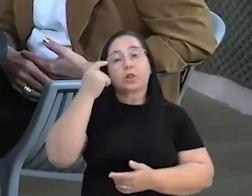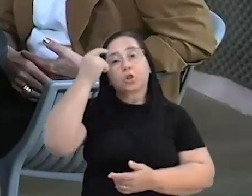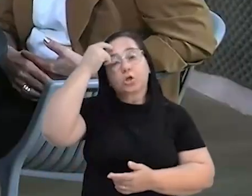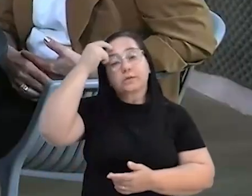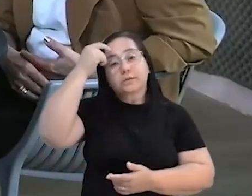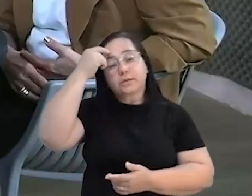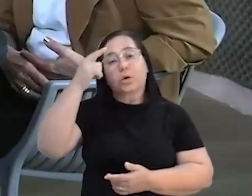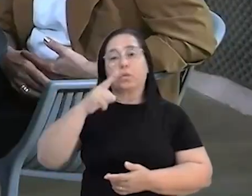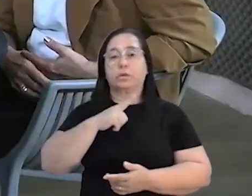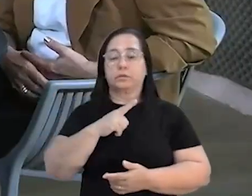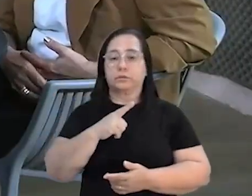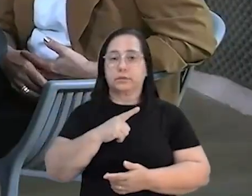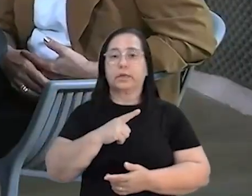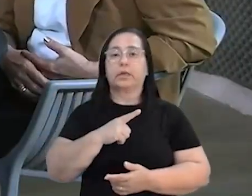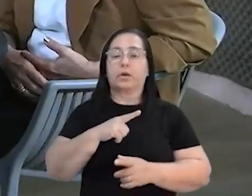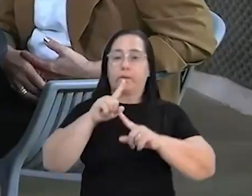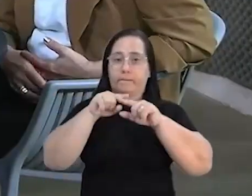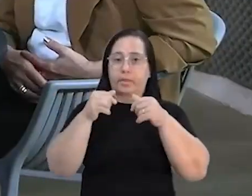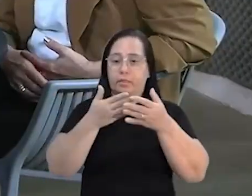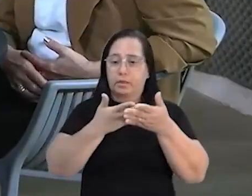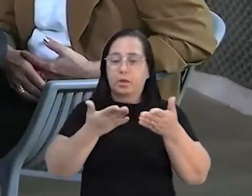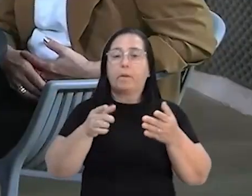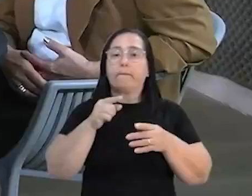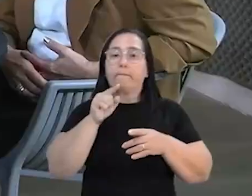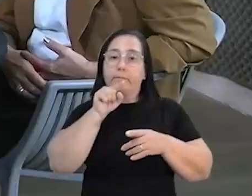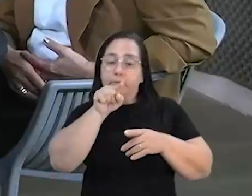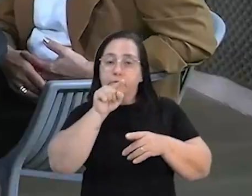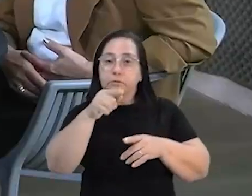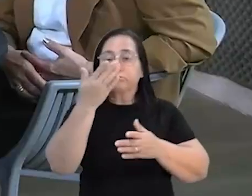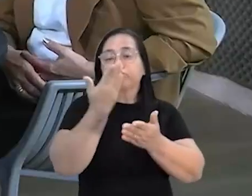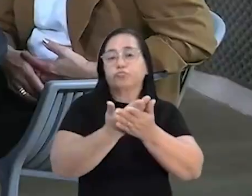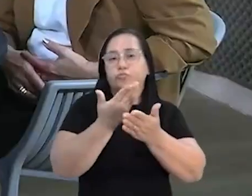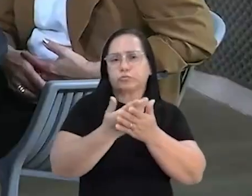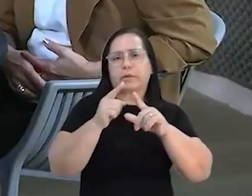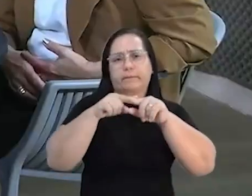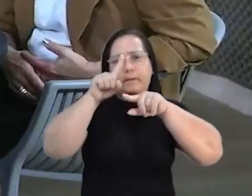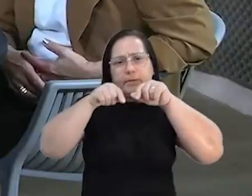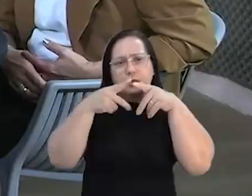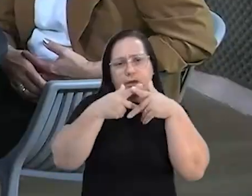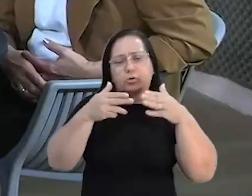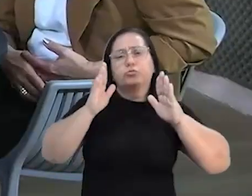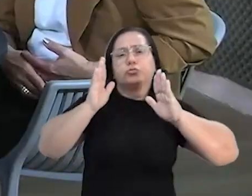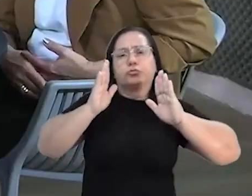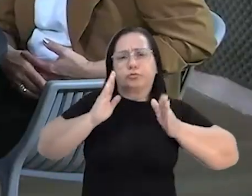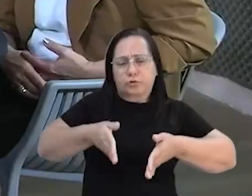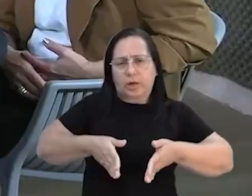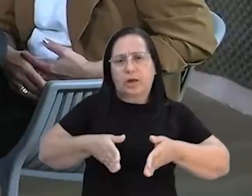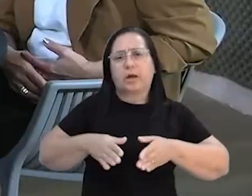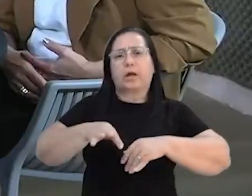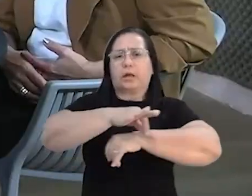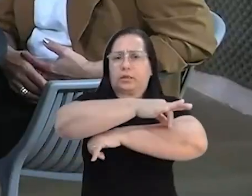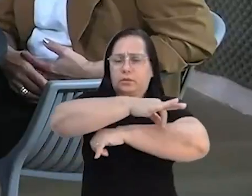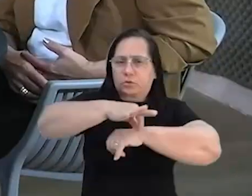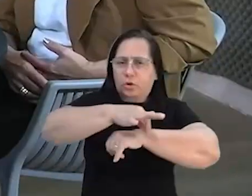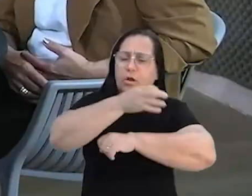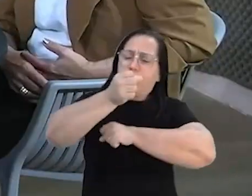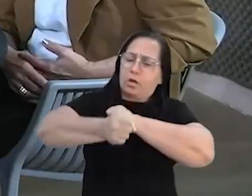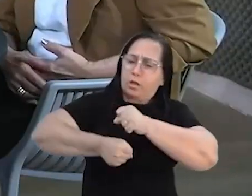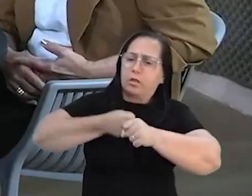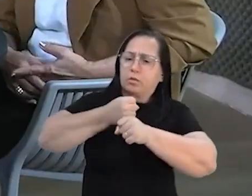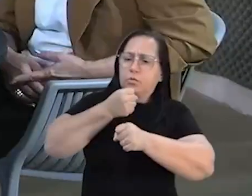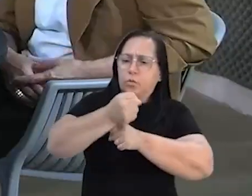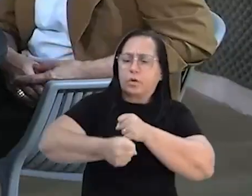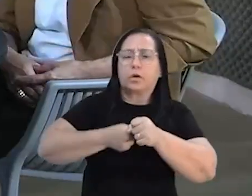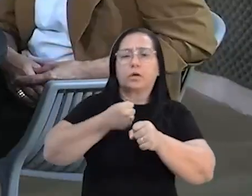está trazendo, e a gente vai trazer esse material para cá, e claro, que esse material que está lá, inclusive os arquitetos, ano após ano,